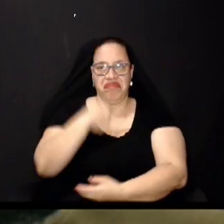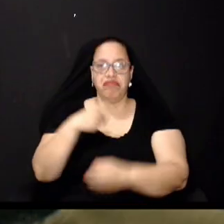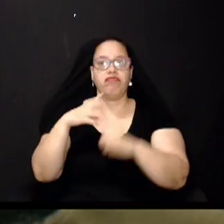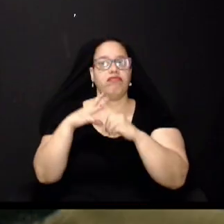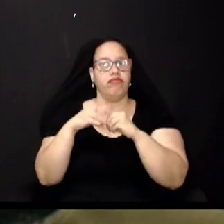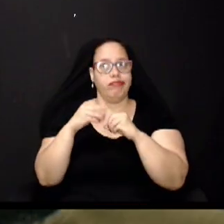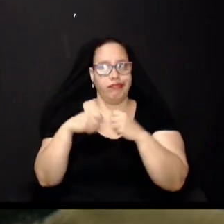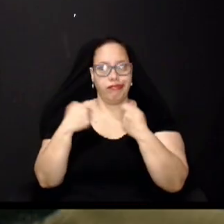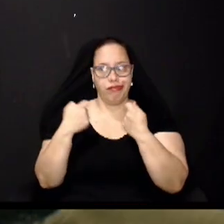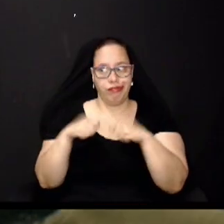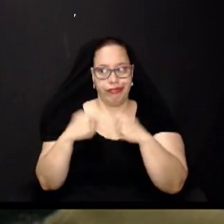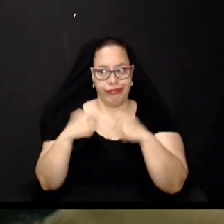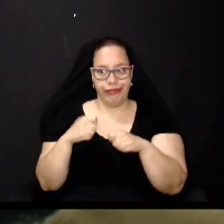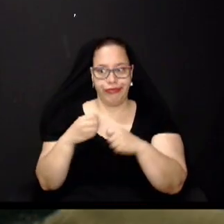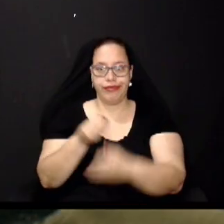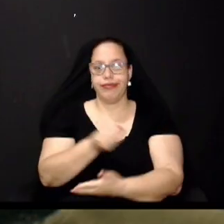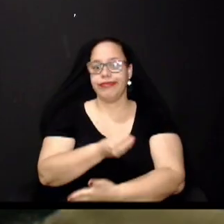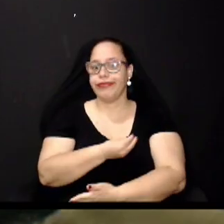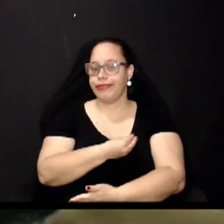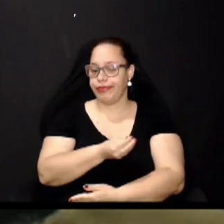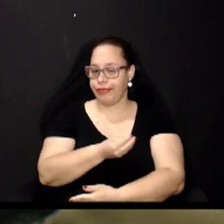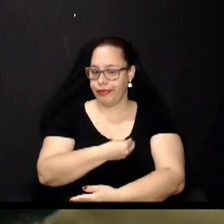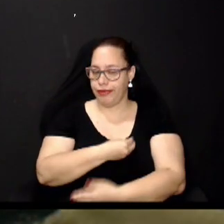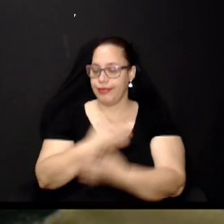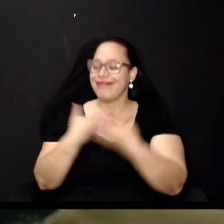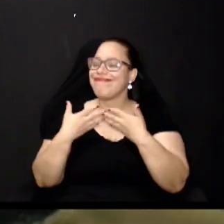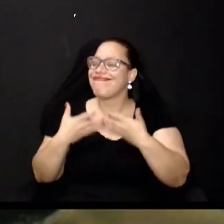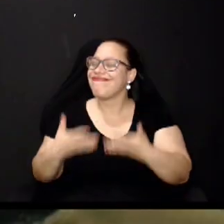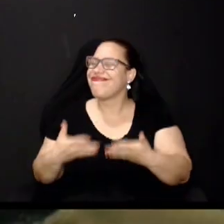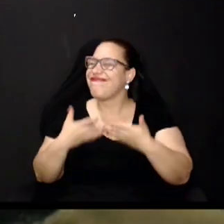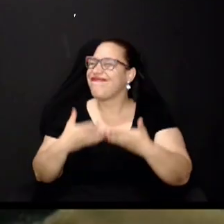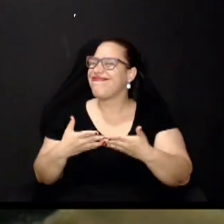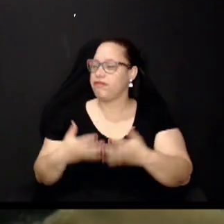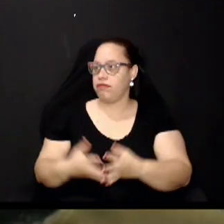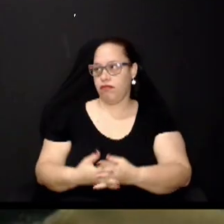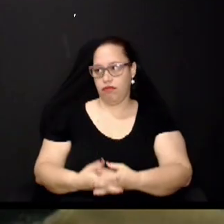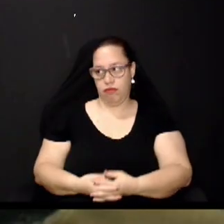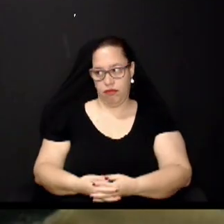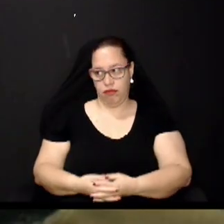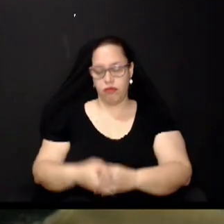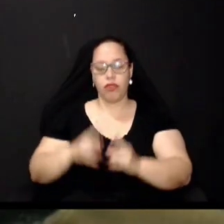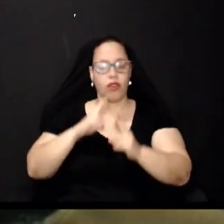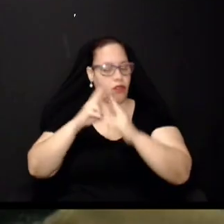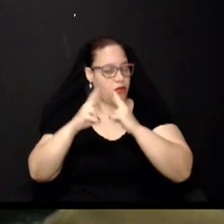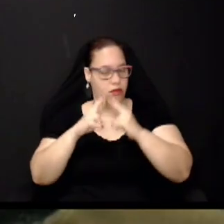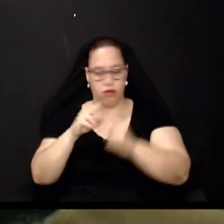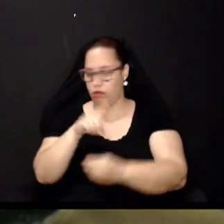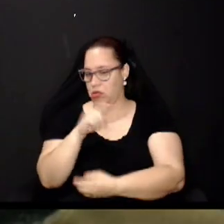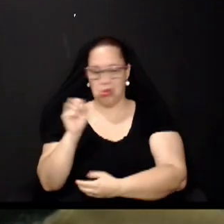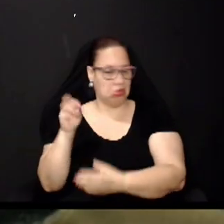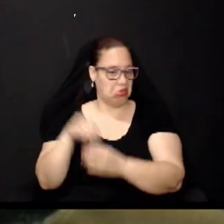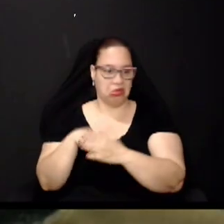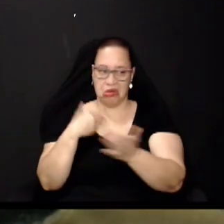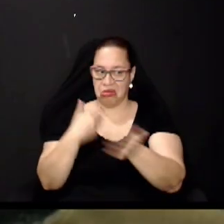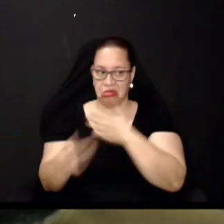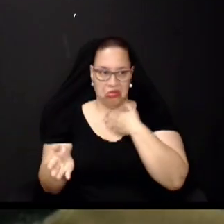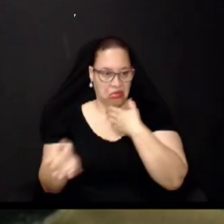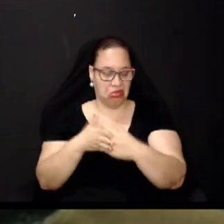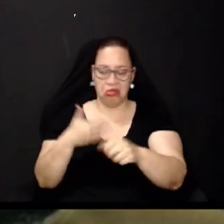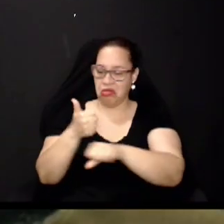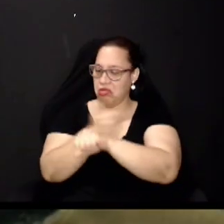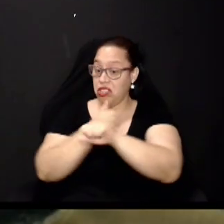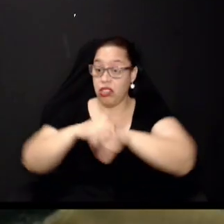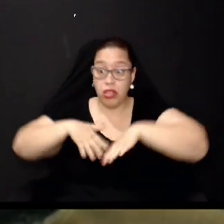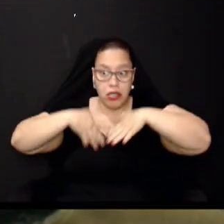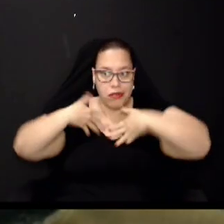para poder viver com mais levezas, né? Seja em relacionamento, fora do relacionamento, profissionalmente, enfim, a gente